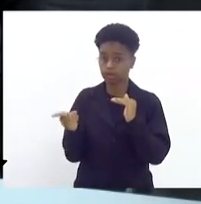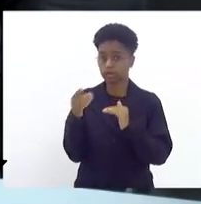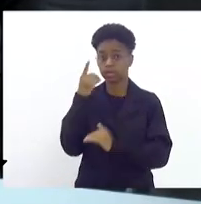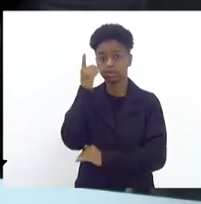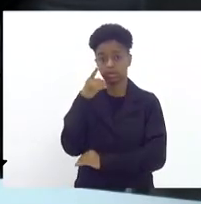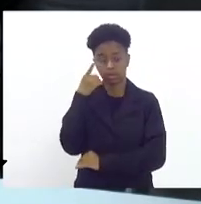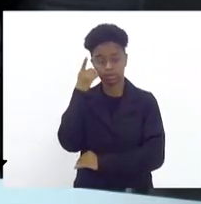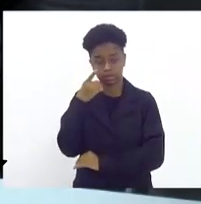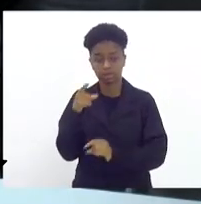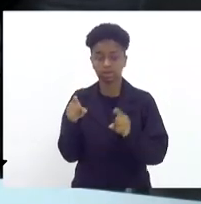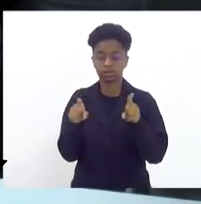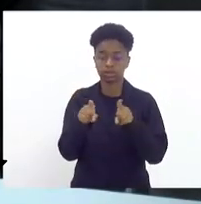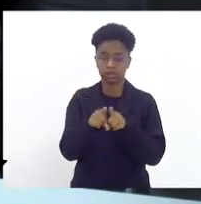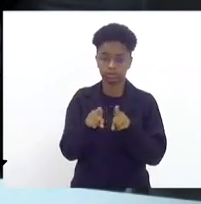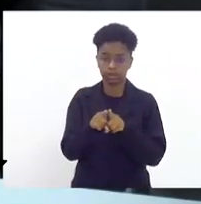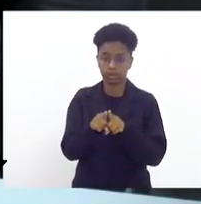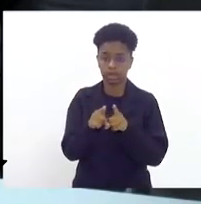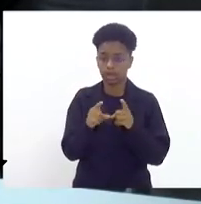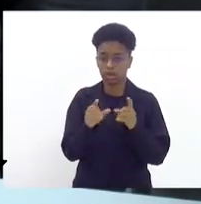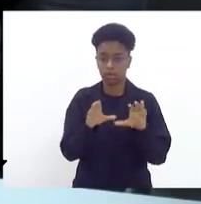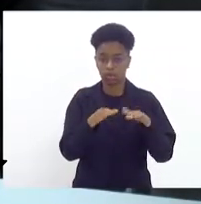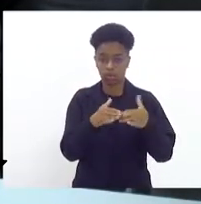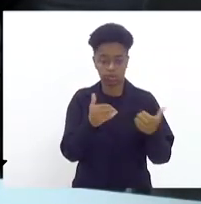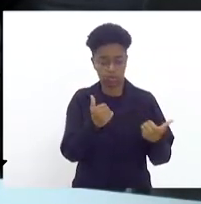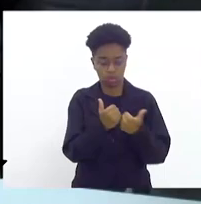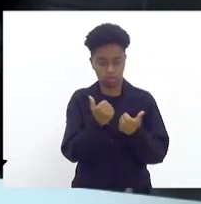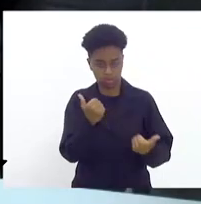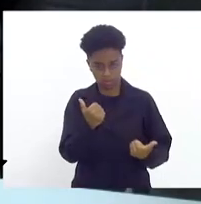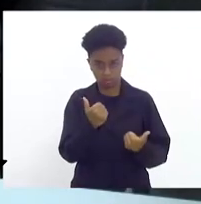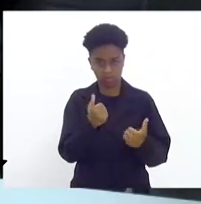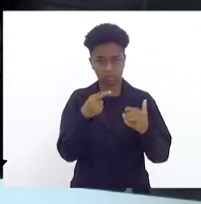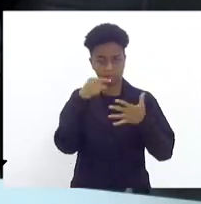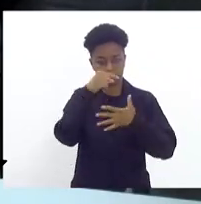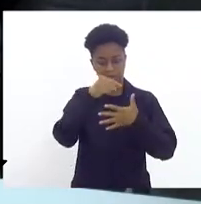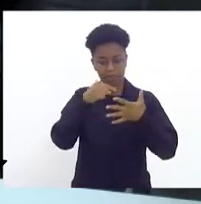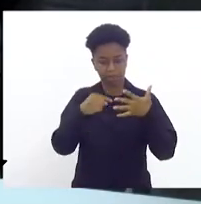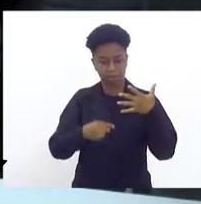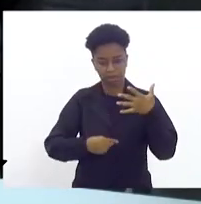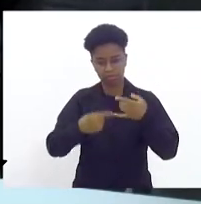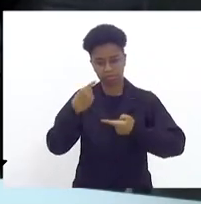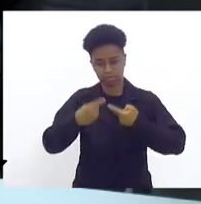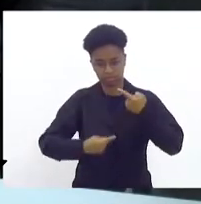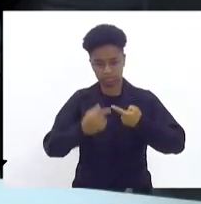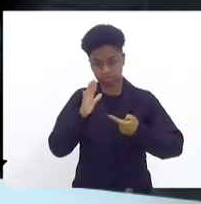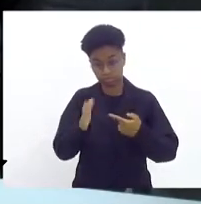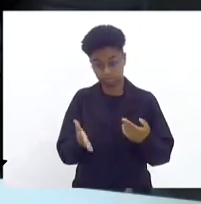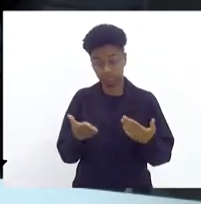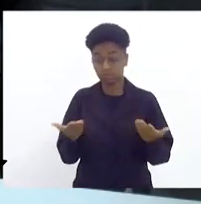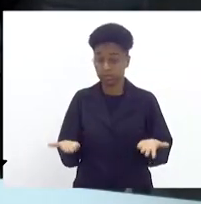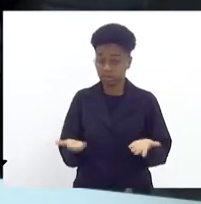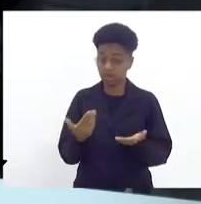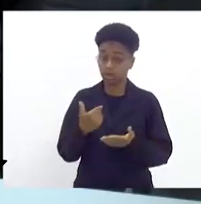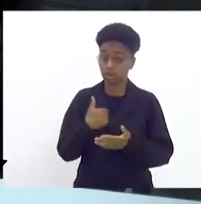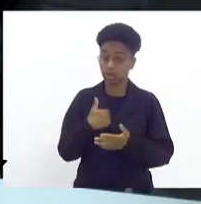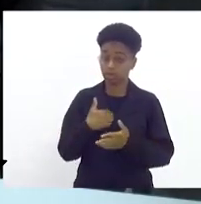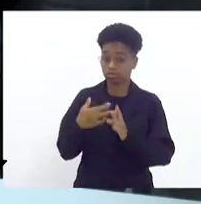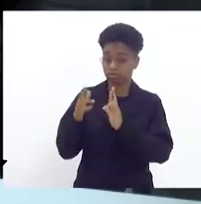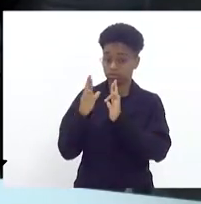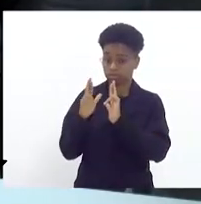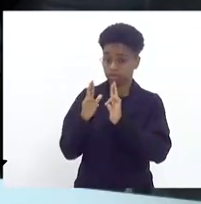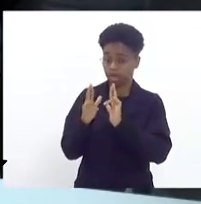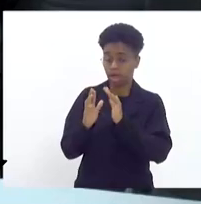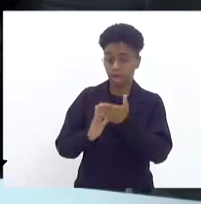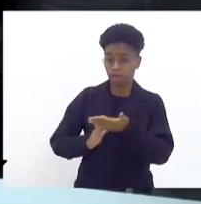deputada e com a assessoria dela, ponto por ponto. Portanto, eu rogo que seja aprovado esse parecer com